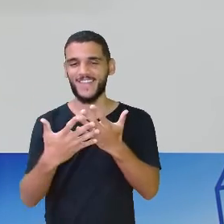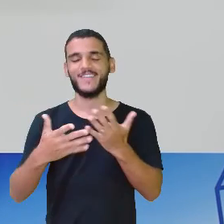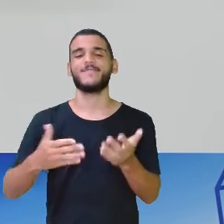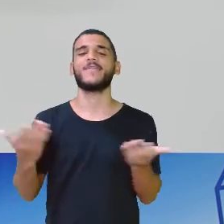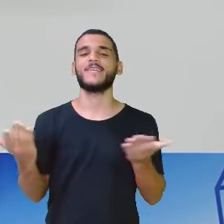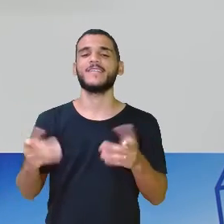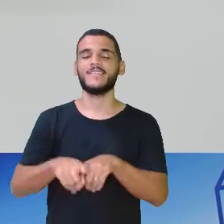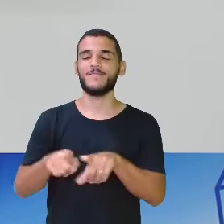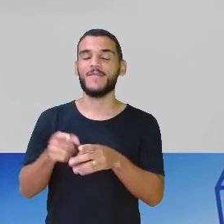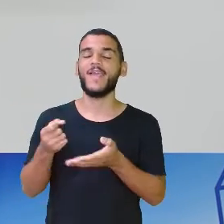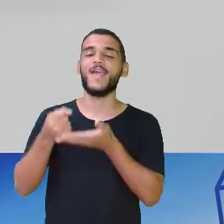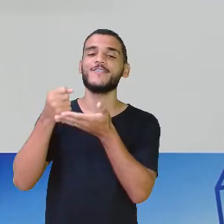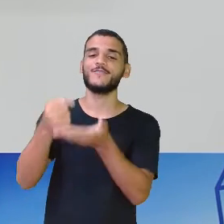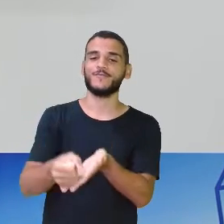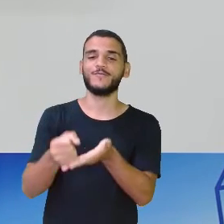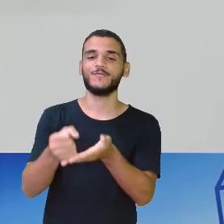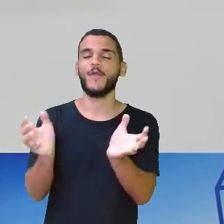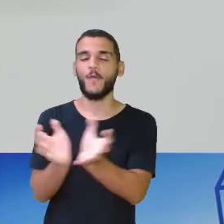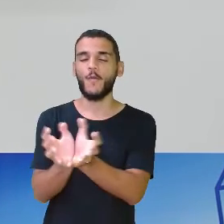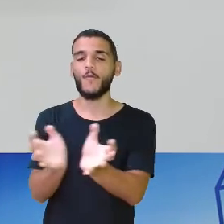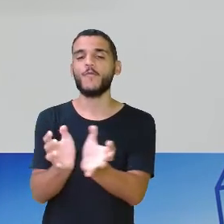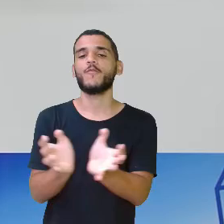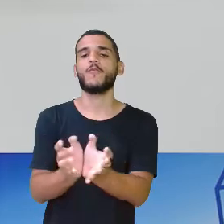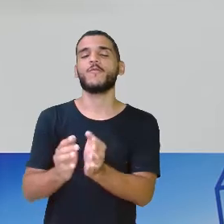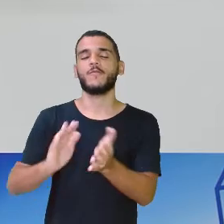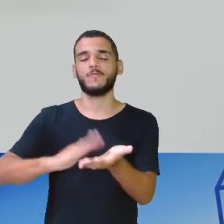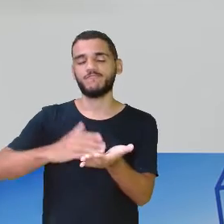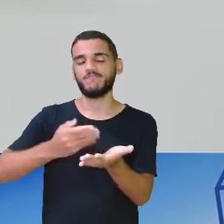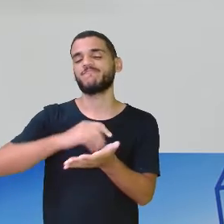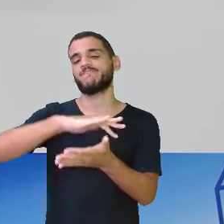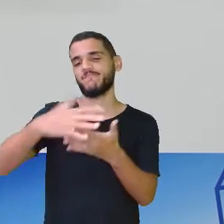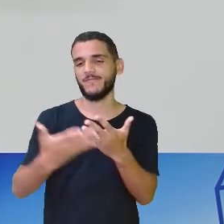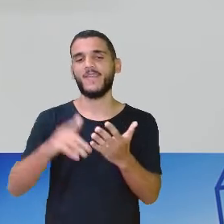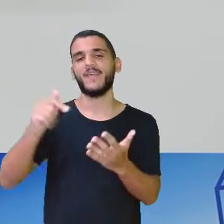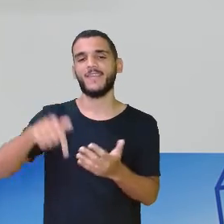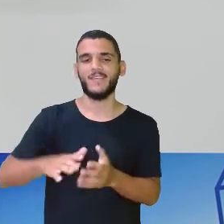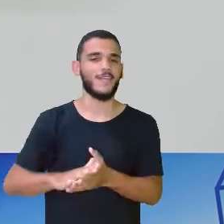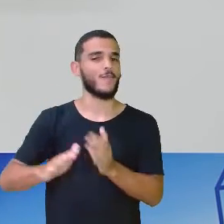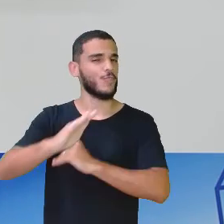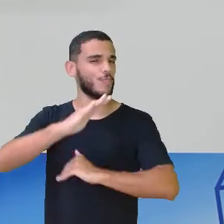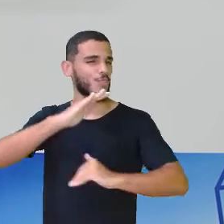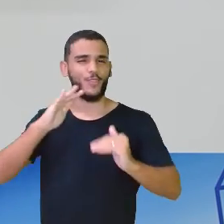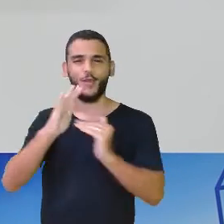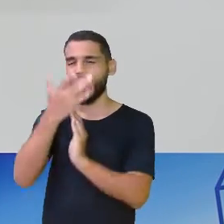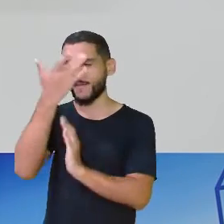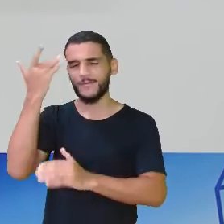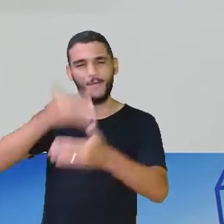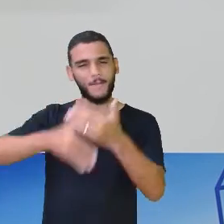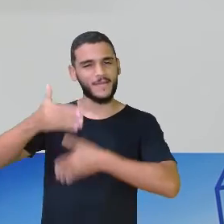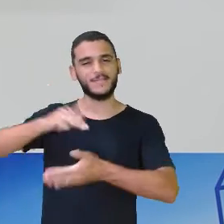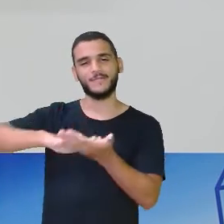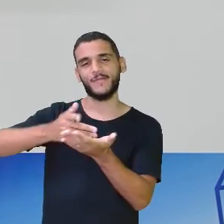nos ajuda junto com toda a equipe de intérpretes, Jéssica, Késia, Midian,